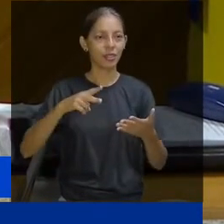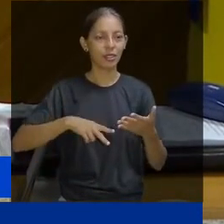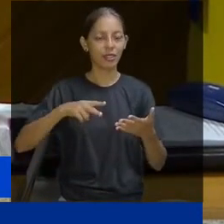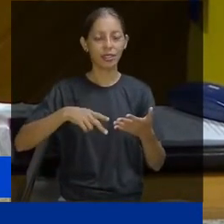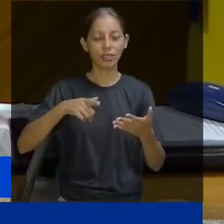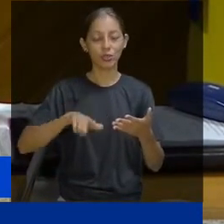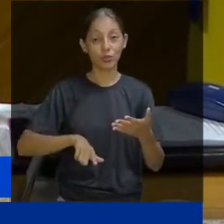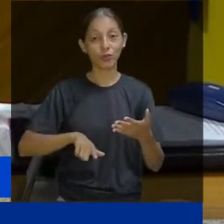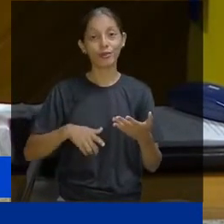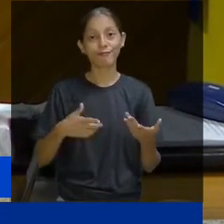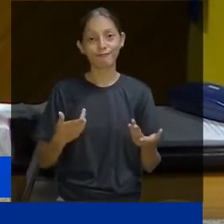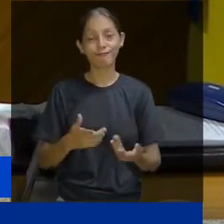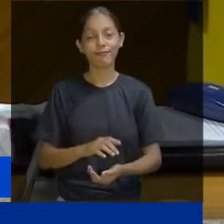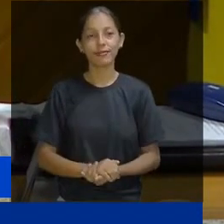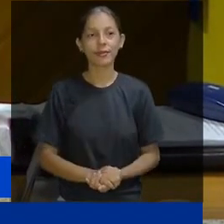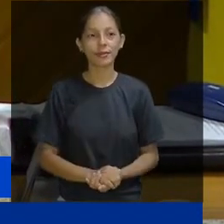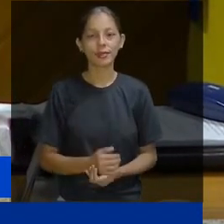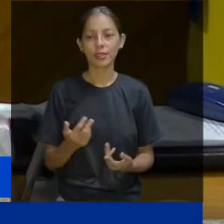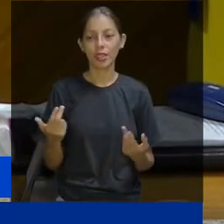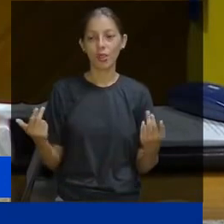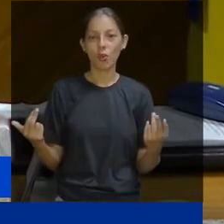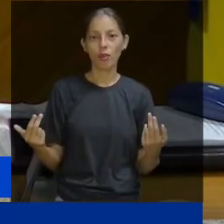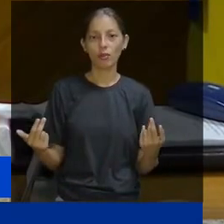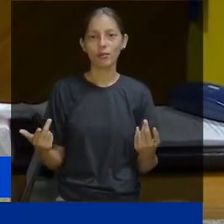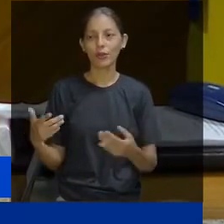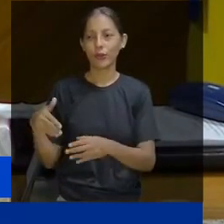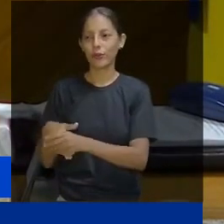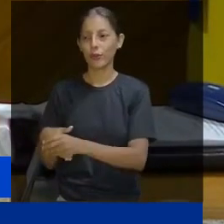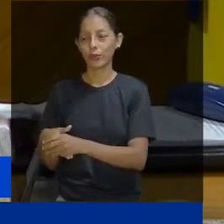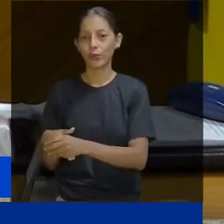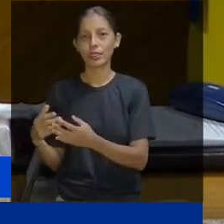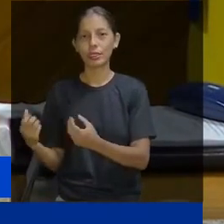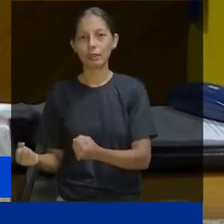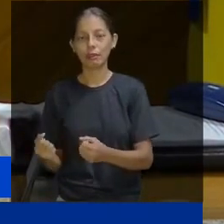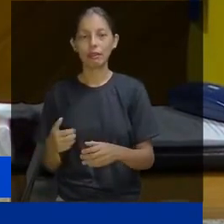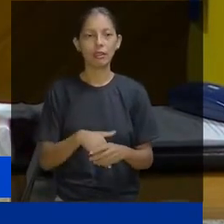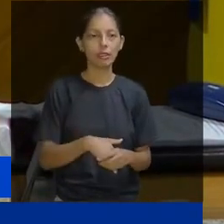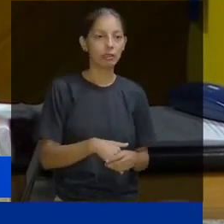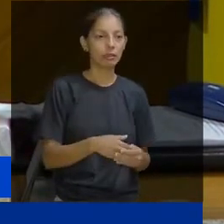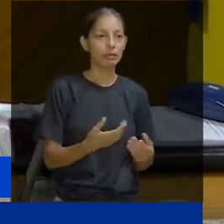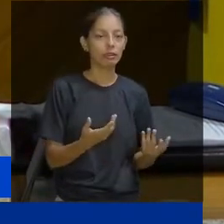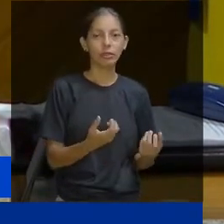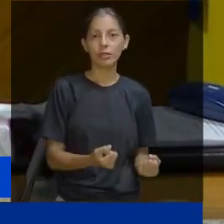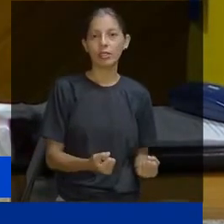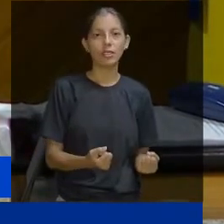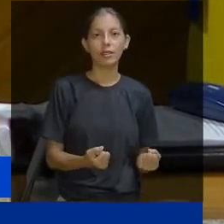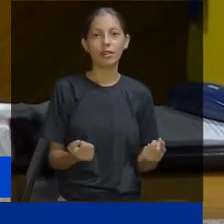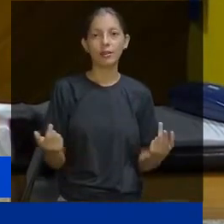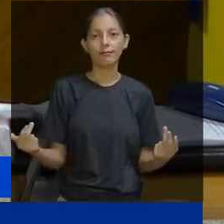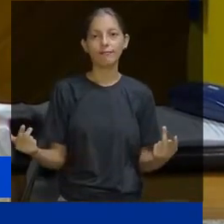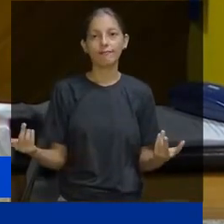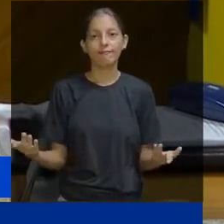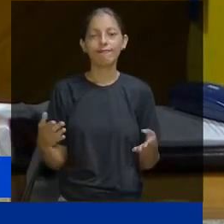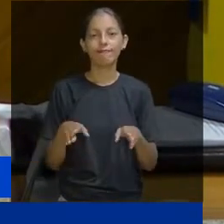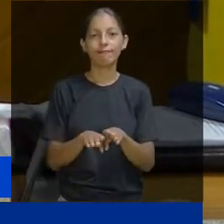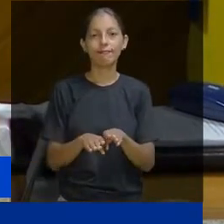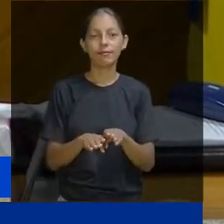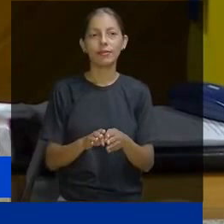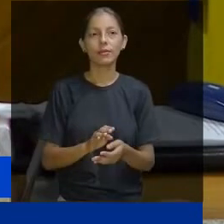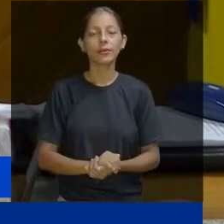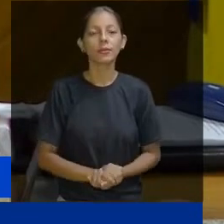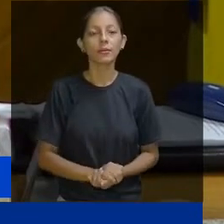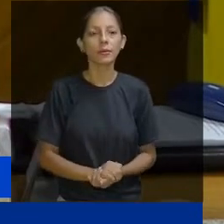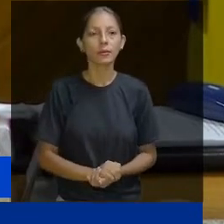Para analisar melhor essa situação. Tá bom? João Lage. Então, anuncio o resultado. TRE do Amapá, a